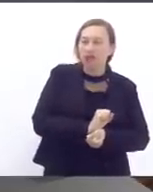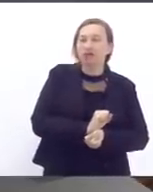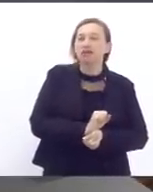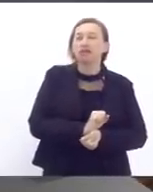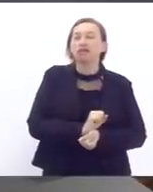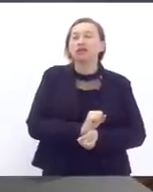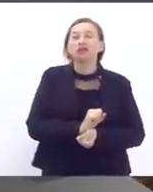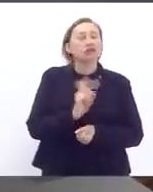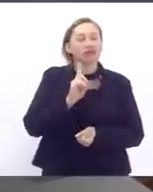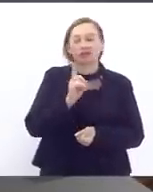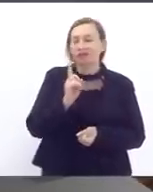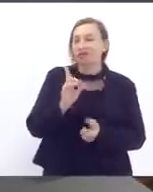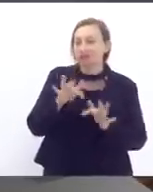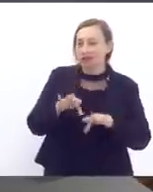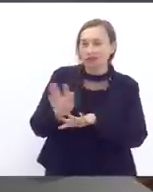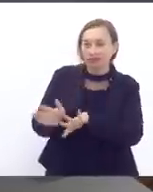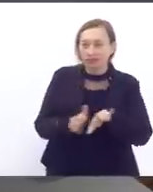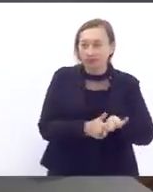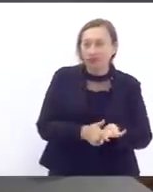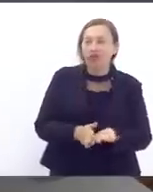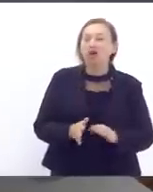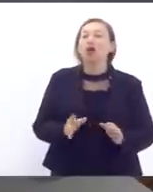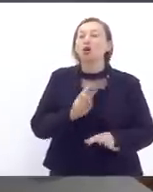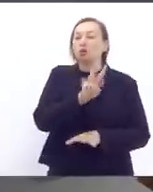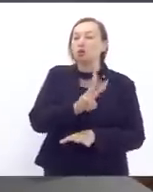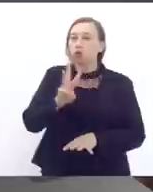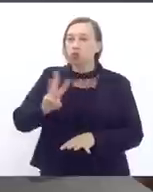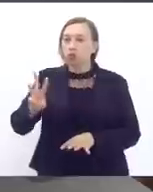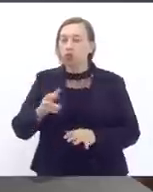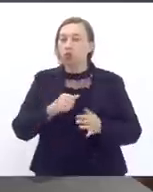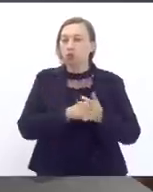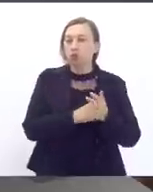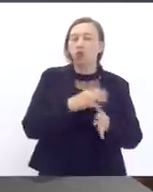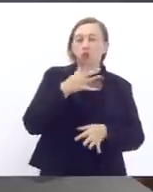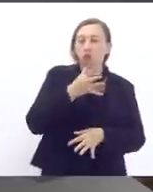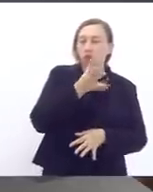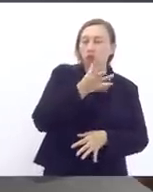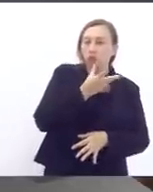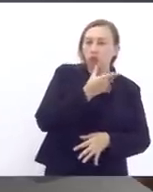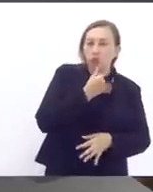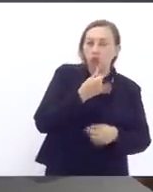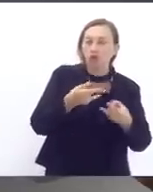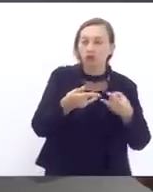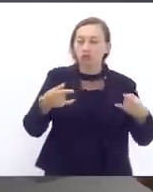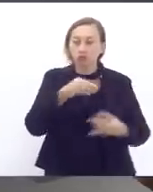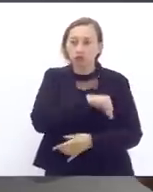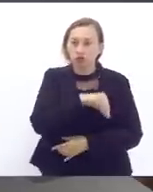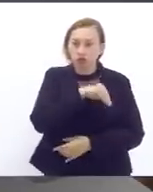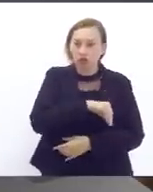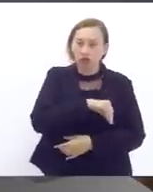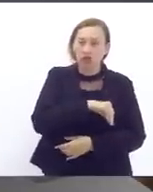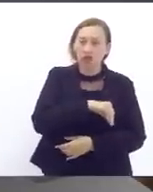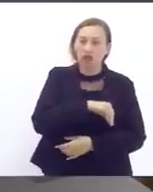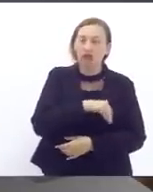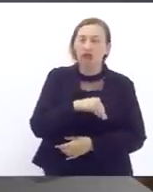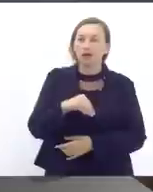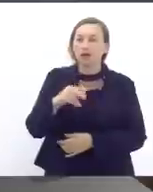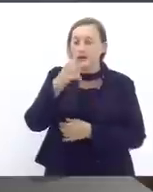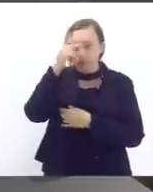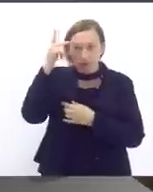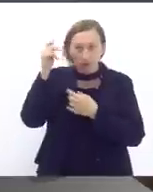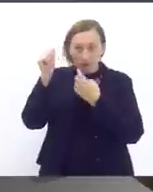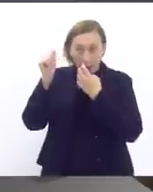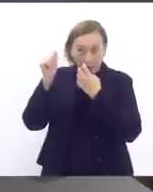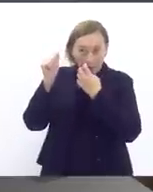concluído do site fora do ar e da demora do contracheque dos veteranos dos pensionistas para o companheiro Márcio